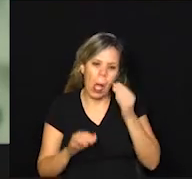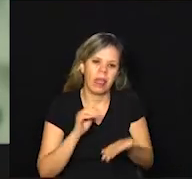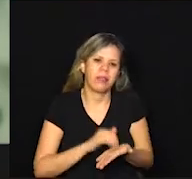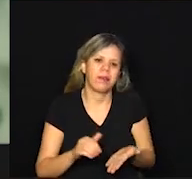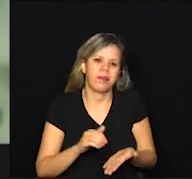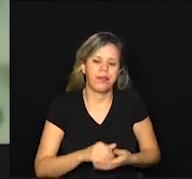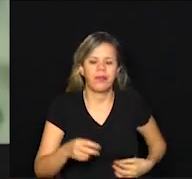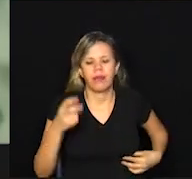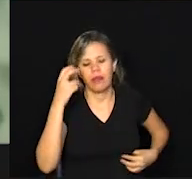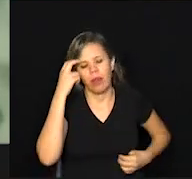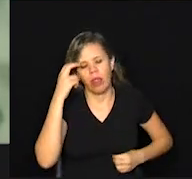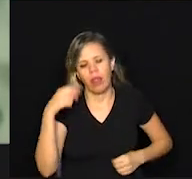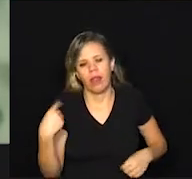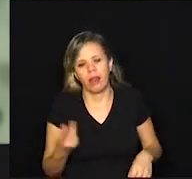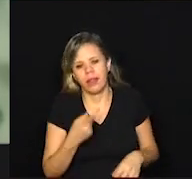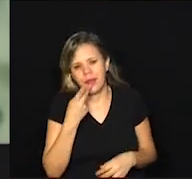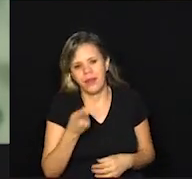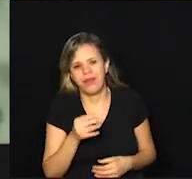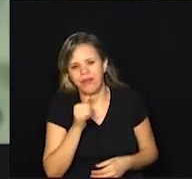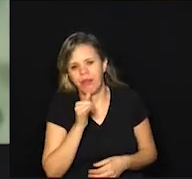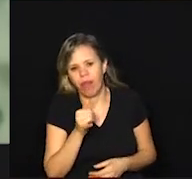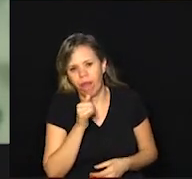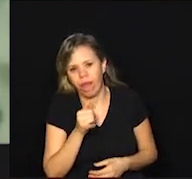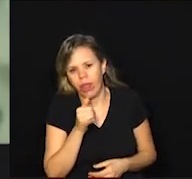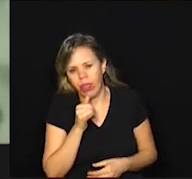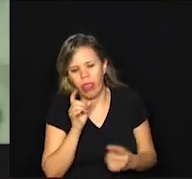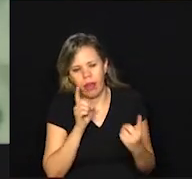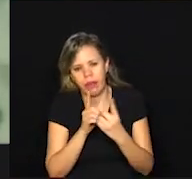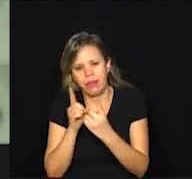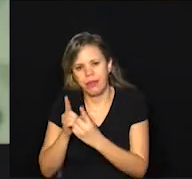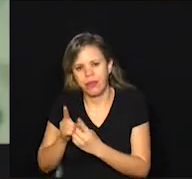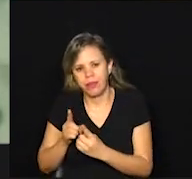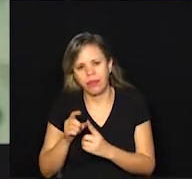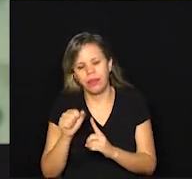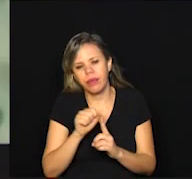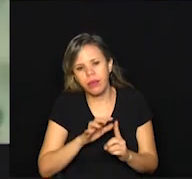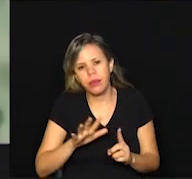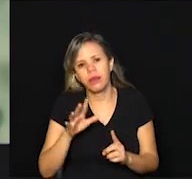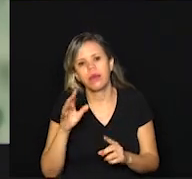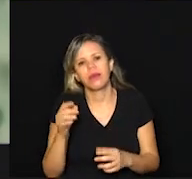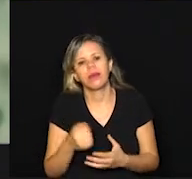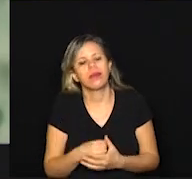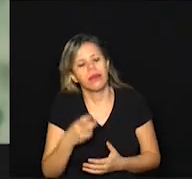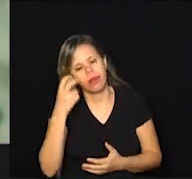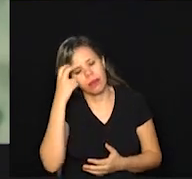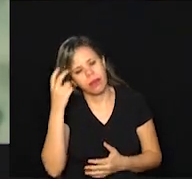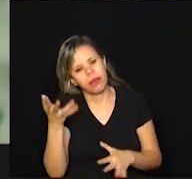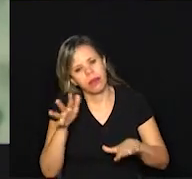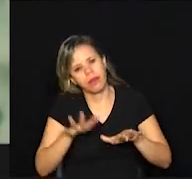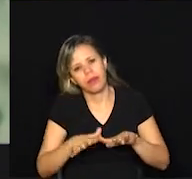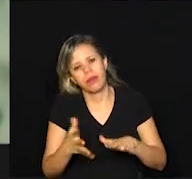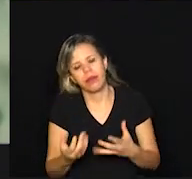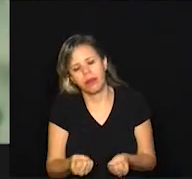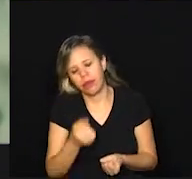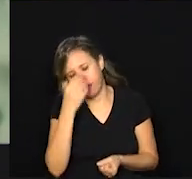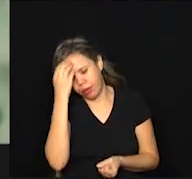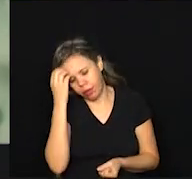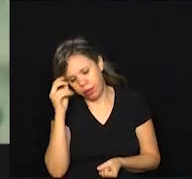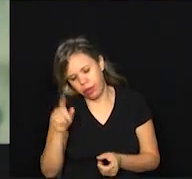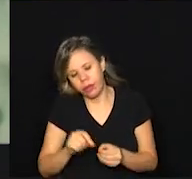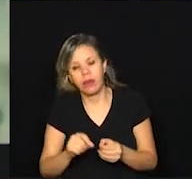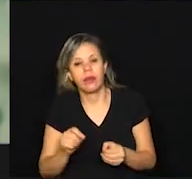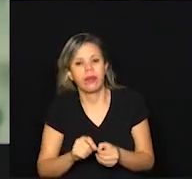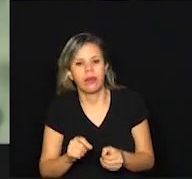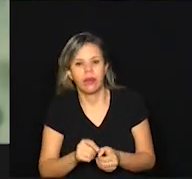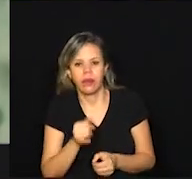de Cultura quando fala em atendimento sócio cultural né políticas de inclusão cultural é algo que